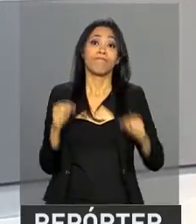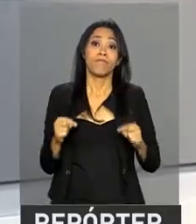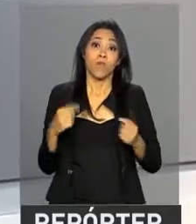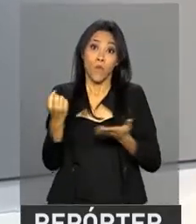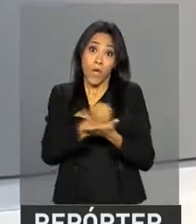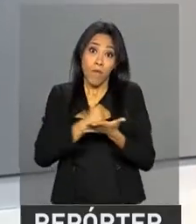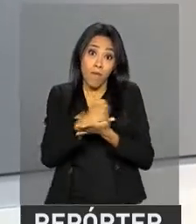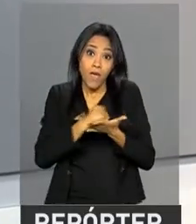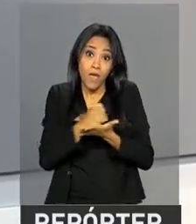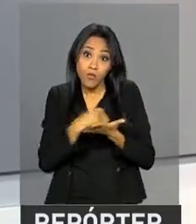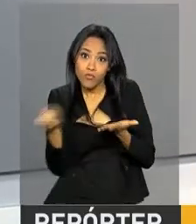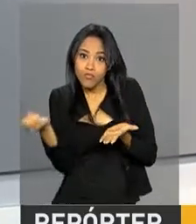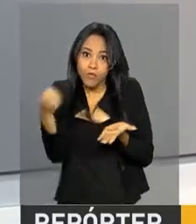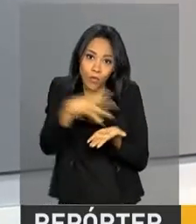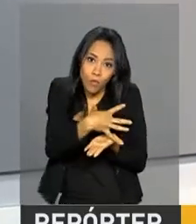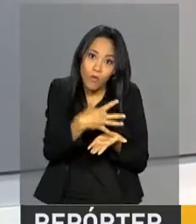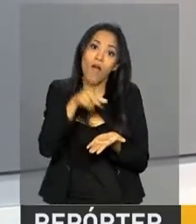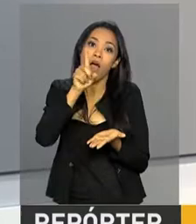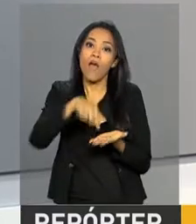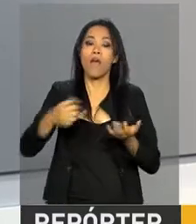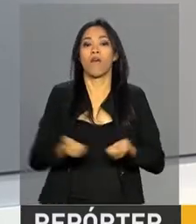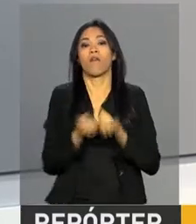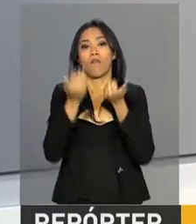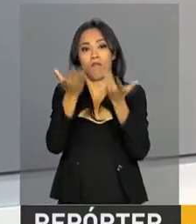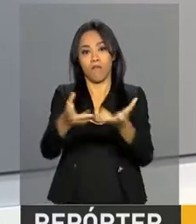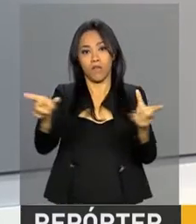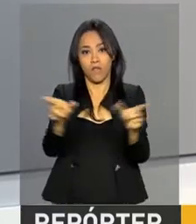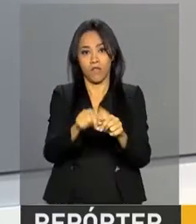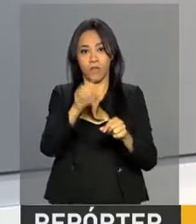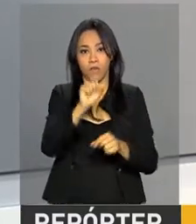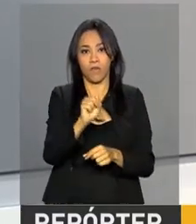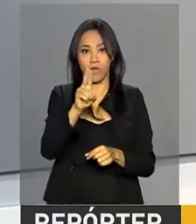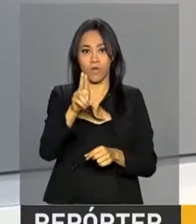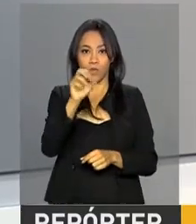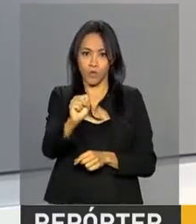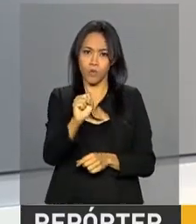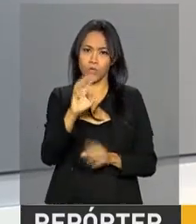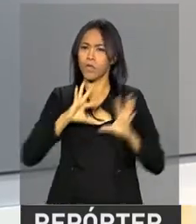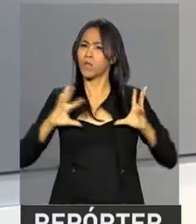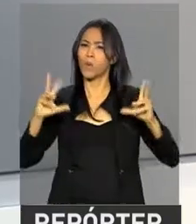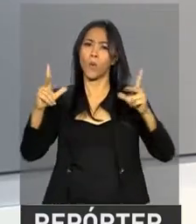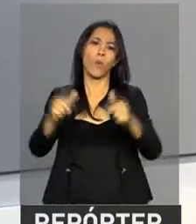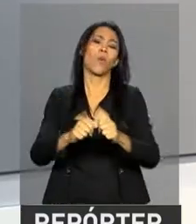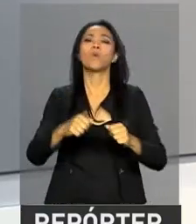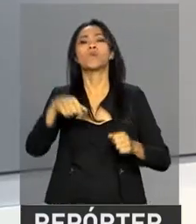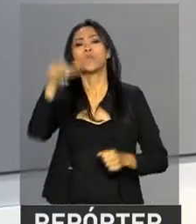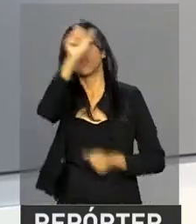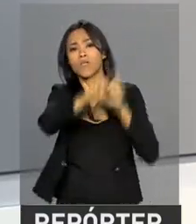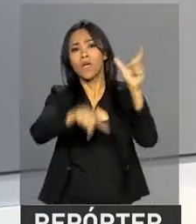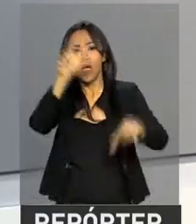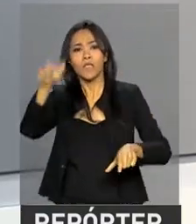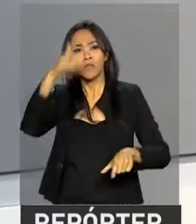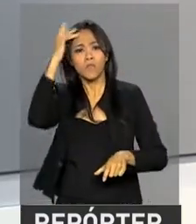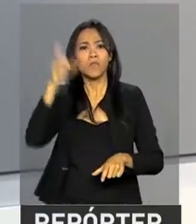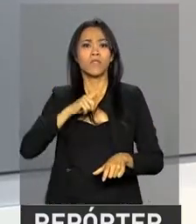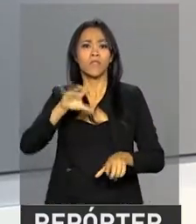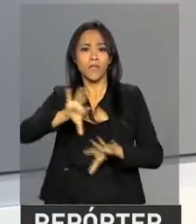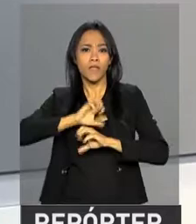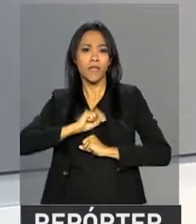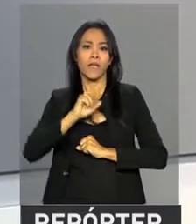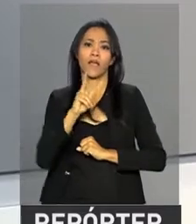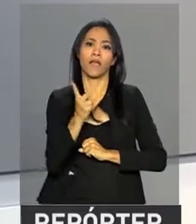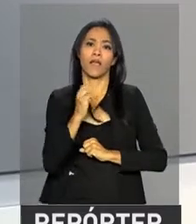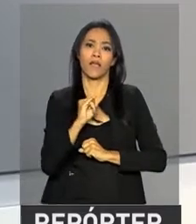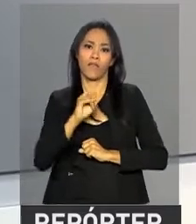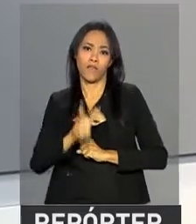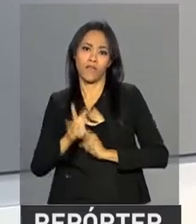medicamento inovador passa a ser oferecido pelo Sistema Único de Saúde para todos os pacientes em tratamento contra HIV e AIDS.